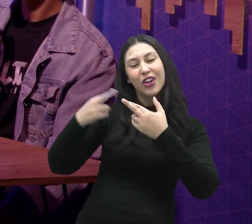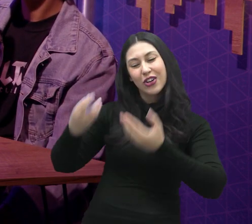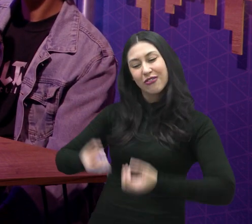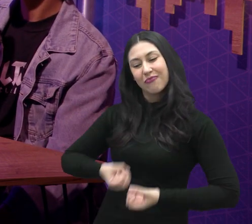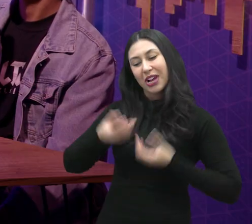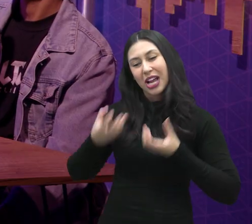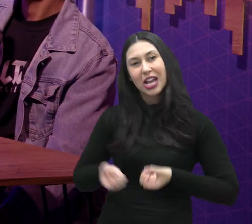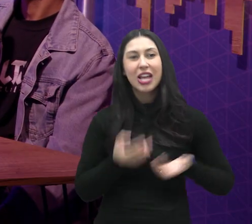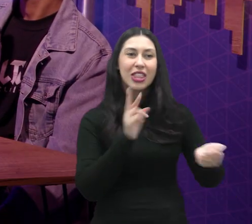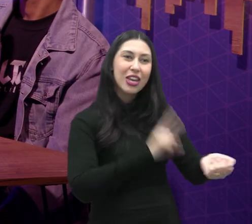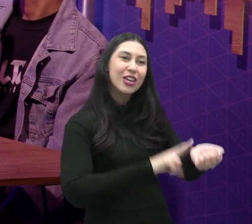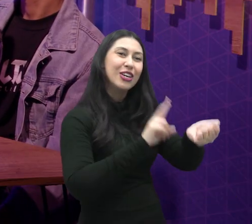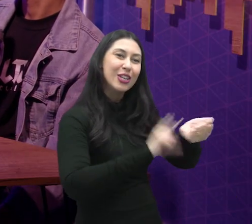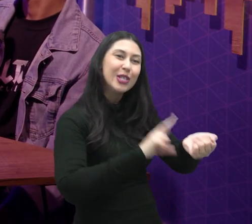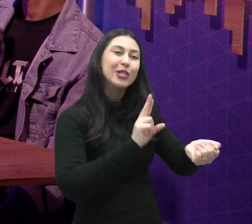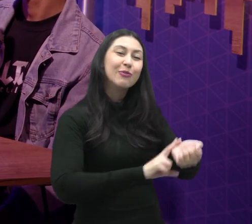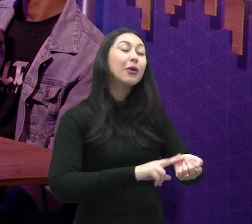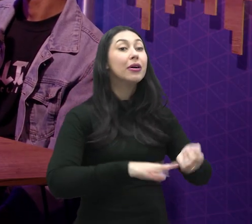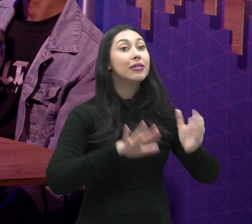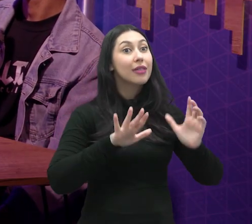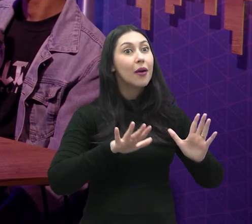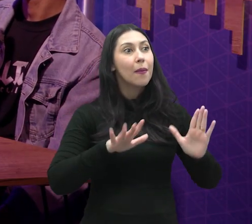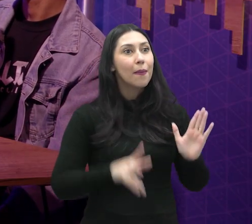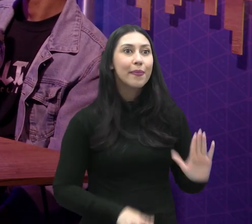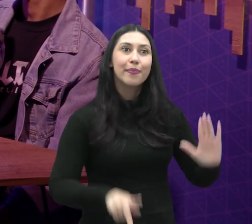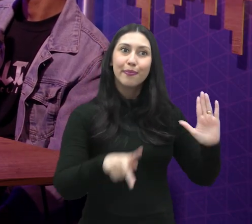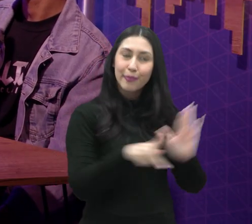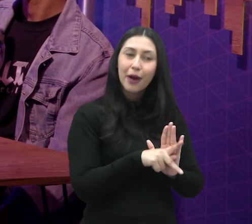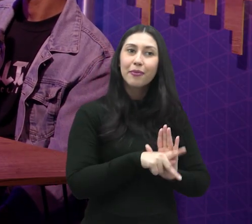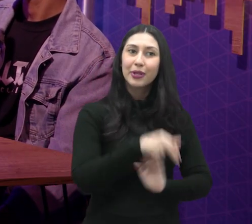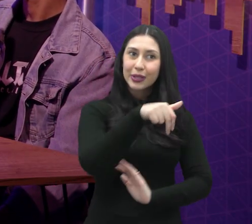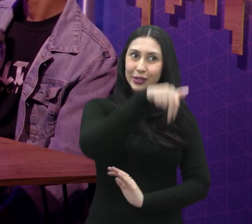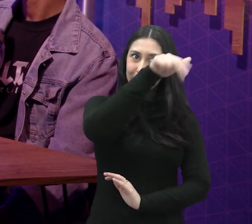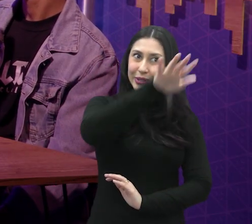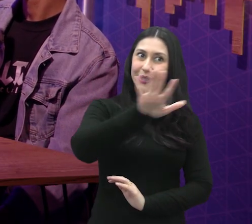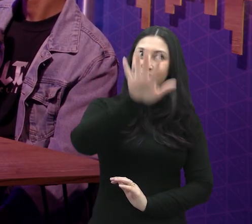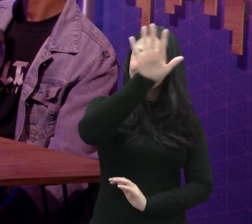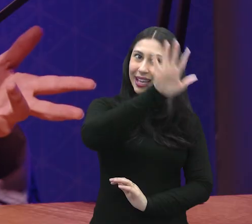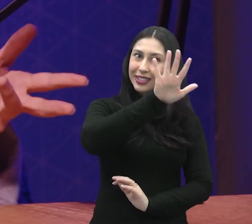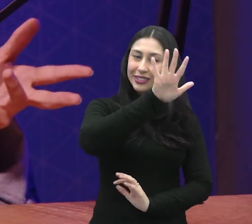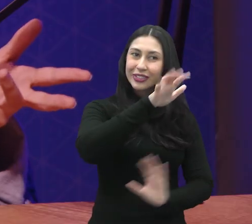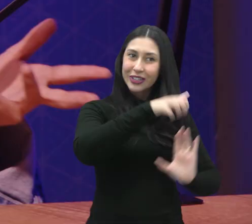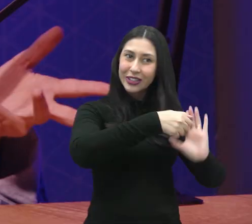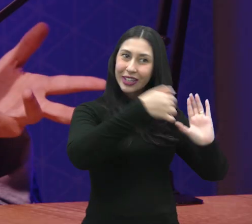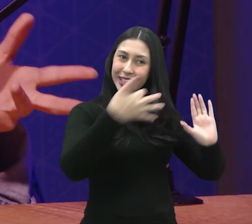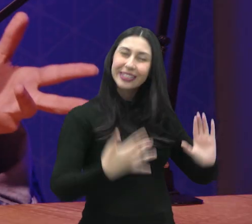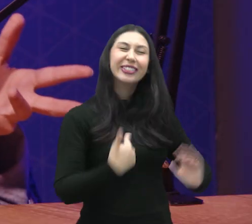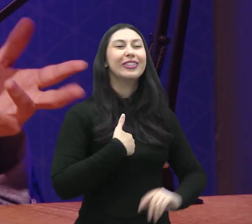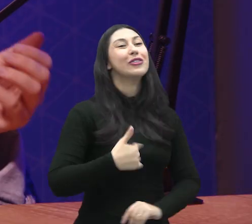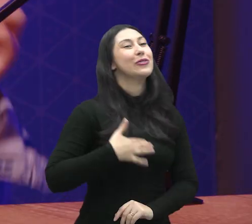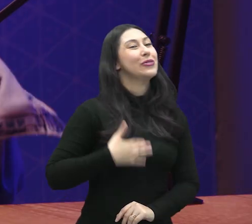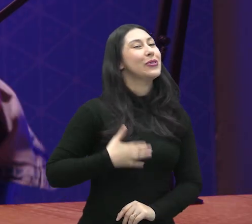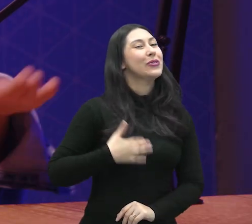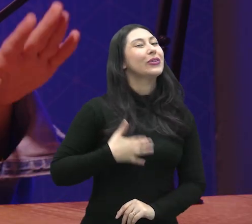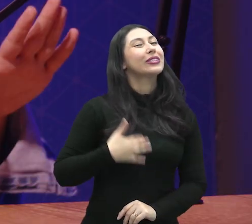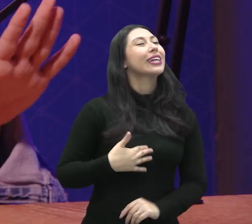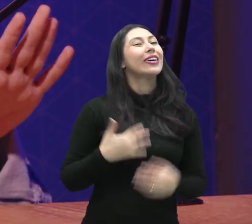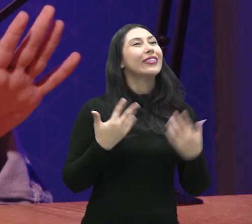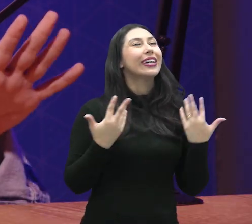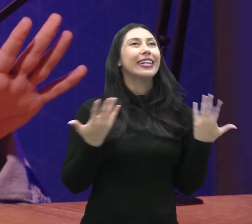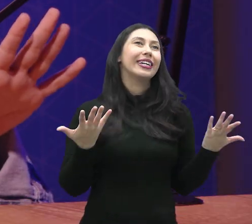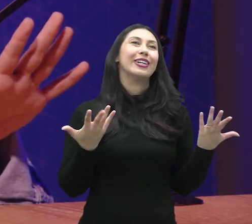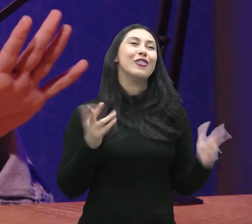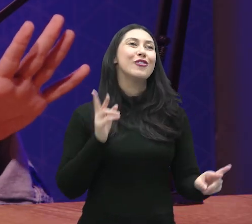pouco de poesia, tem um ritmo, e é muito característico, né, do Nordeste brasileiro. E eu gostava muito, então acho que ficou